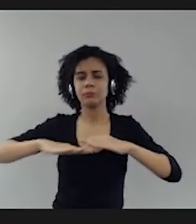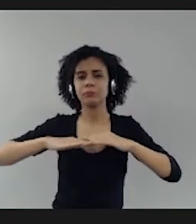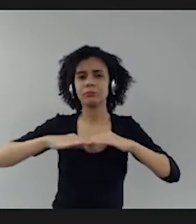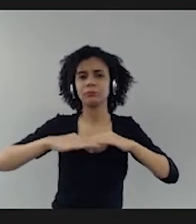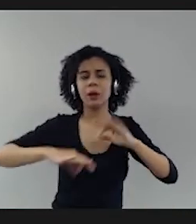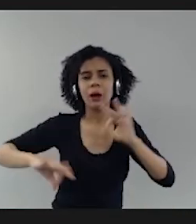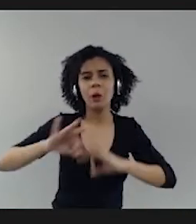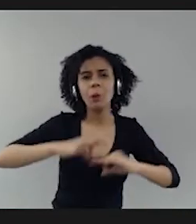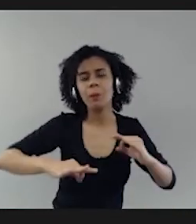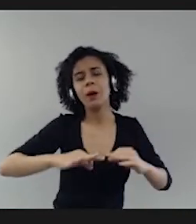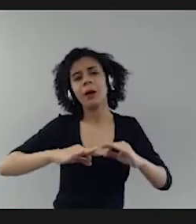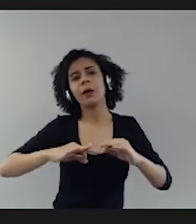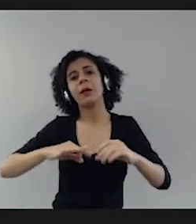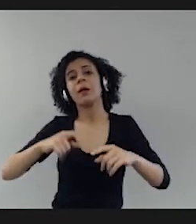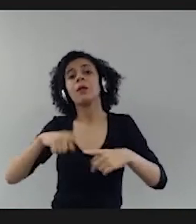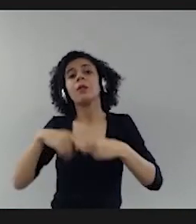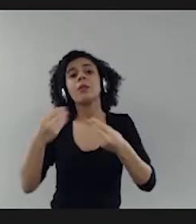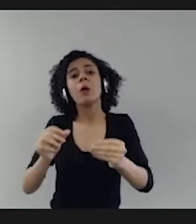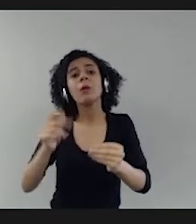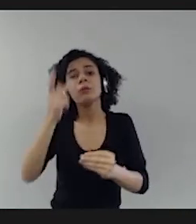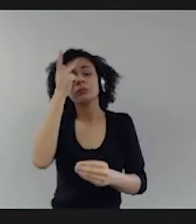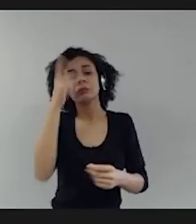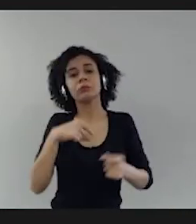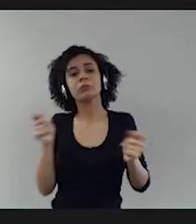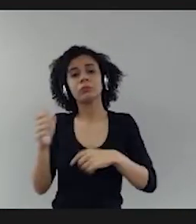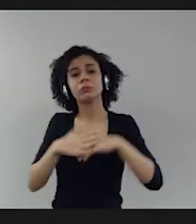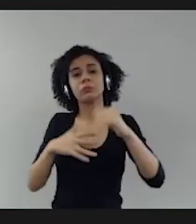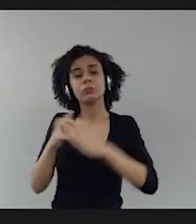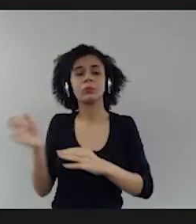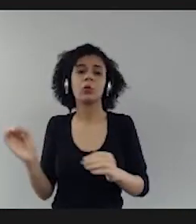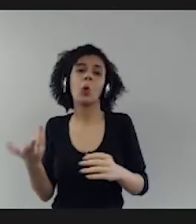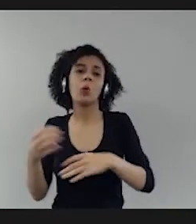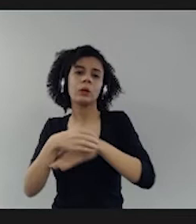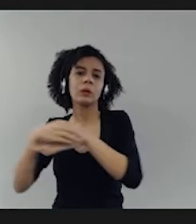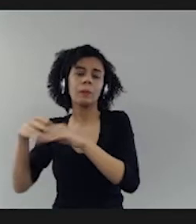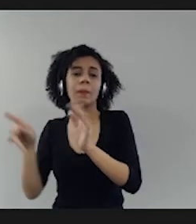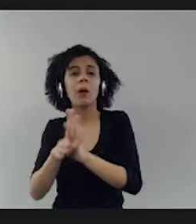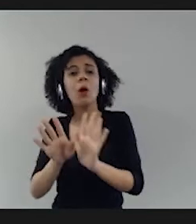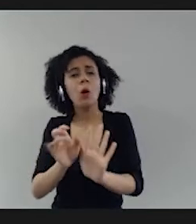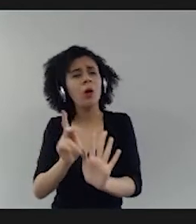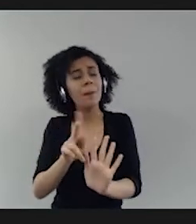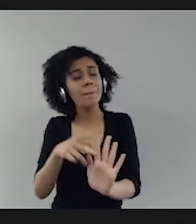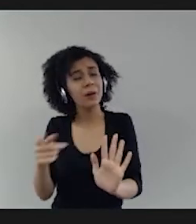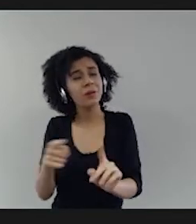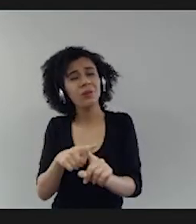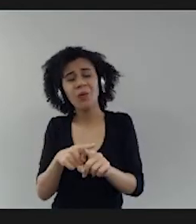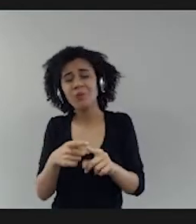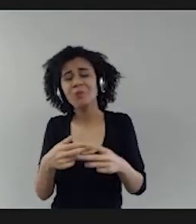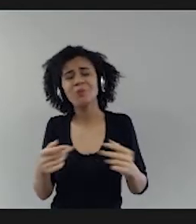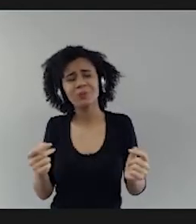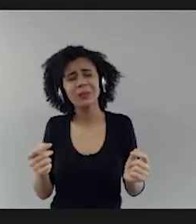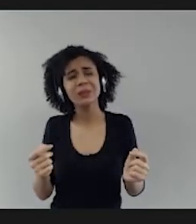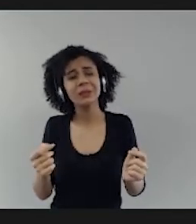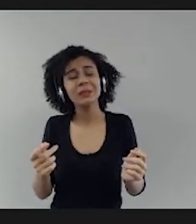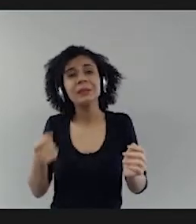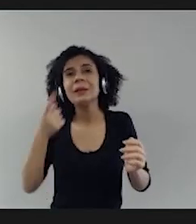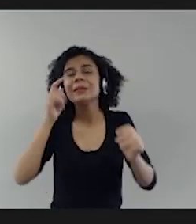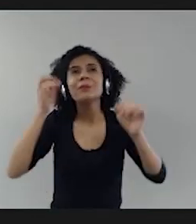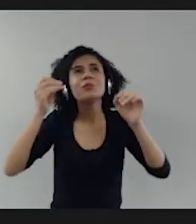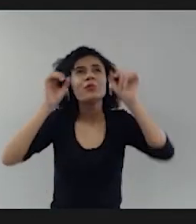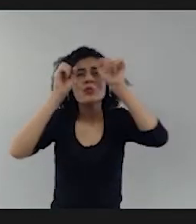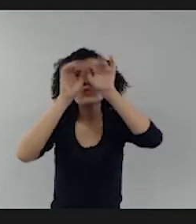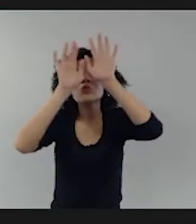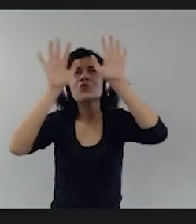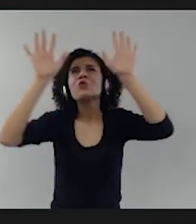que dar a verdadeira independência, talvez usando transportes autônomos, mas isso é uma coisa extremamente utópica, se